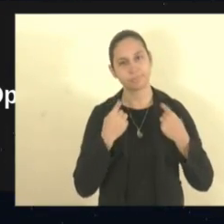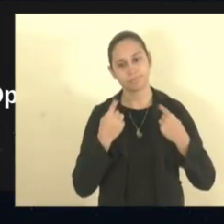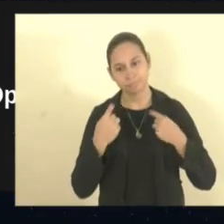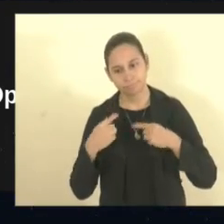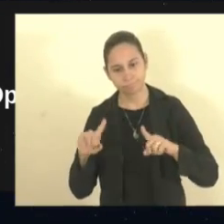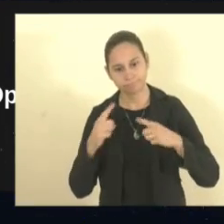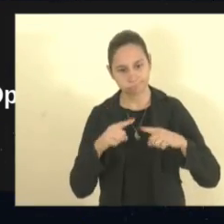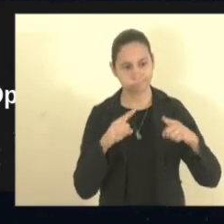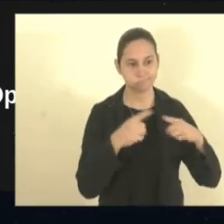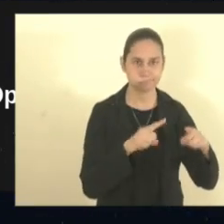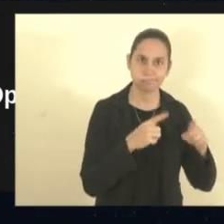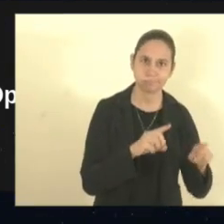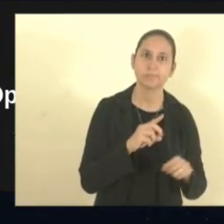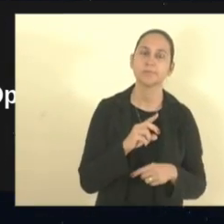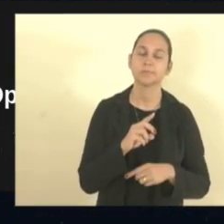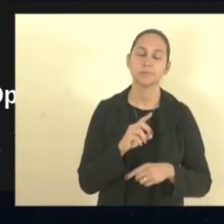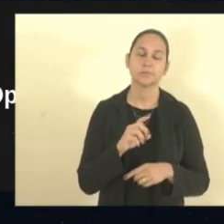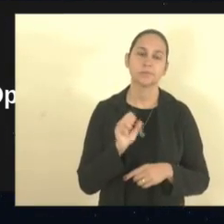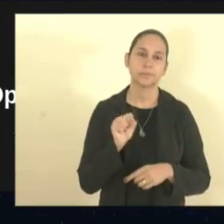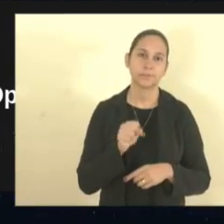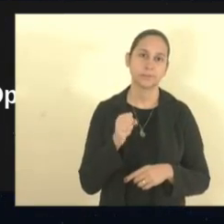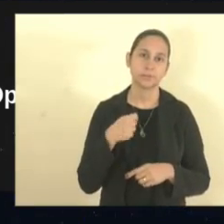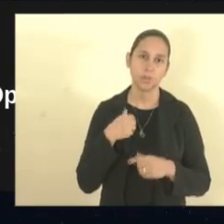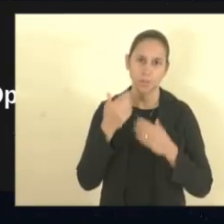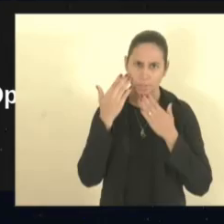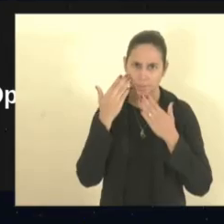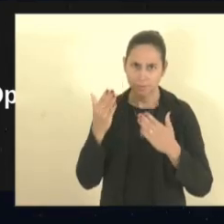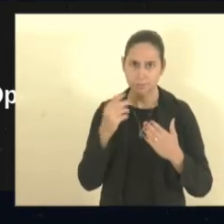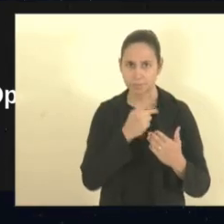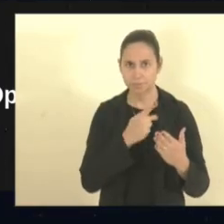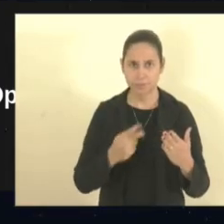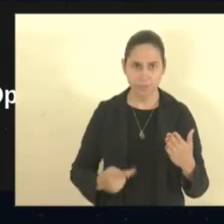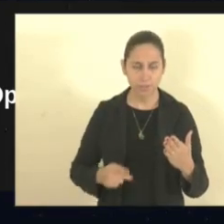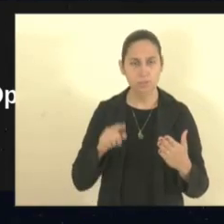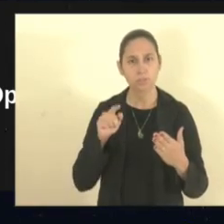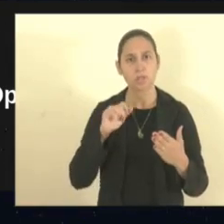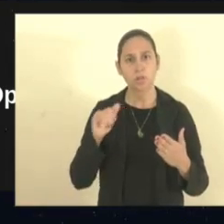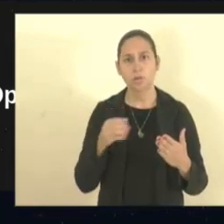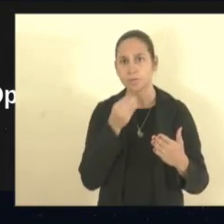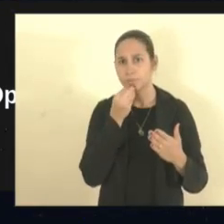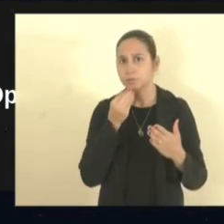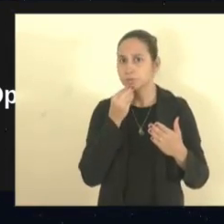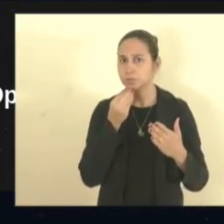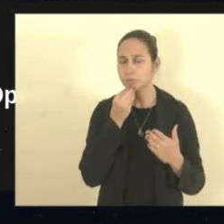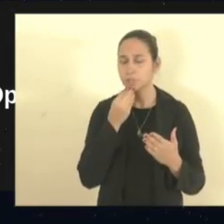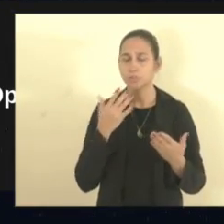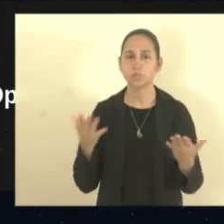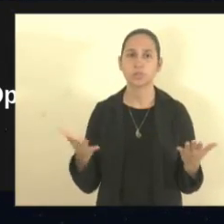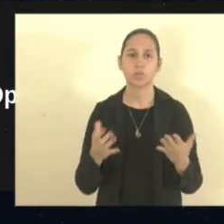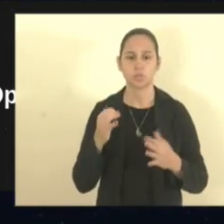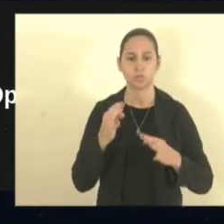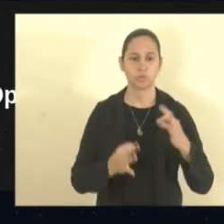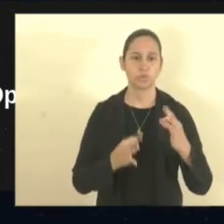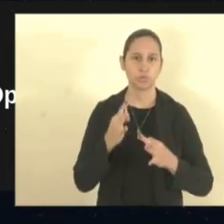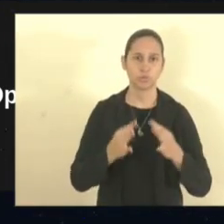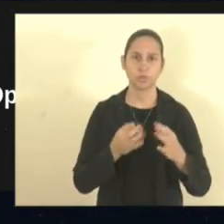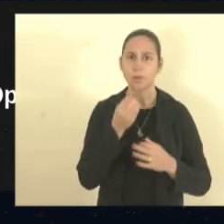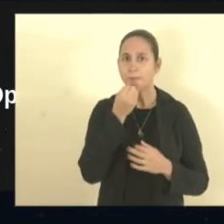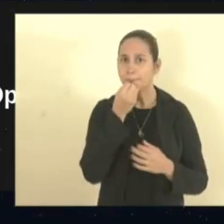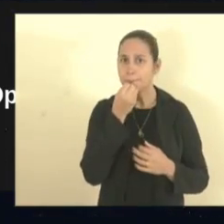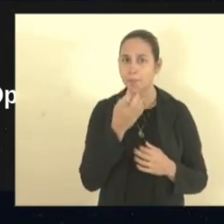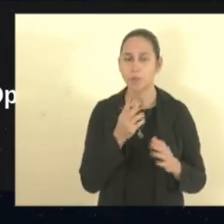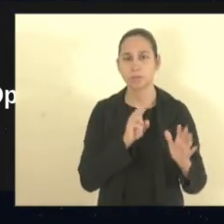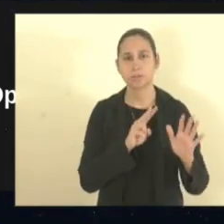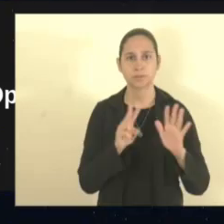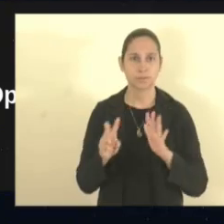deputados. Então, agradeço, presidente, pela oportunidade de fala de justificativa. Um bom resto de